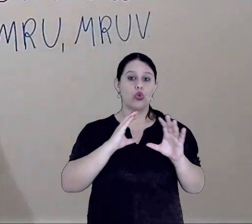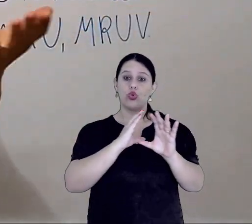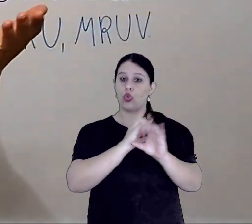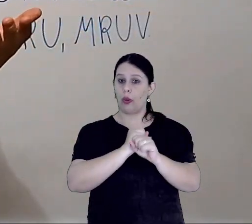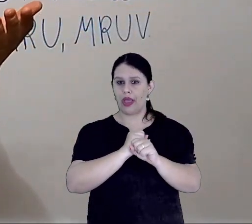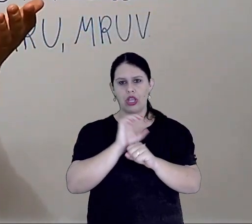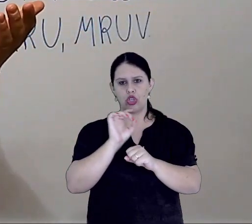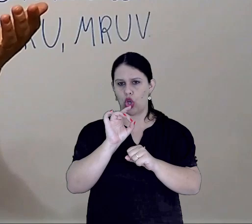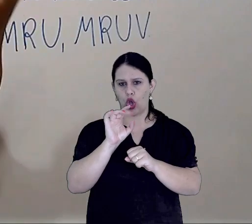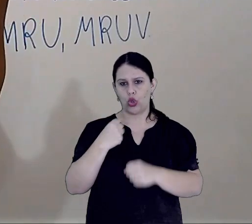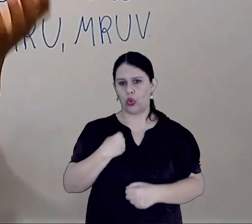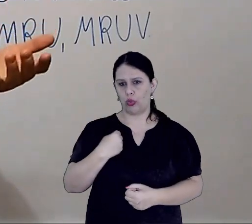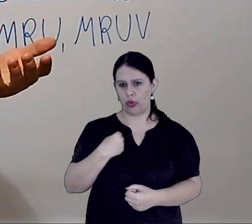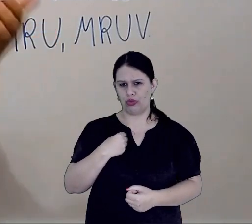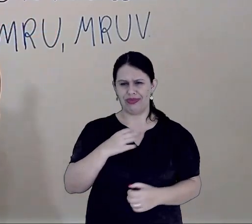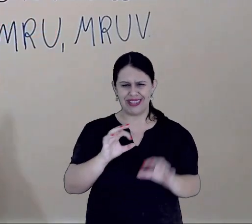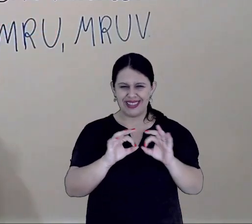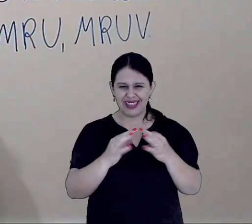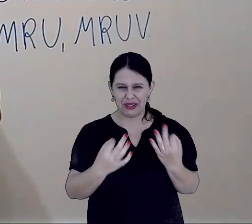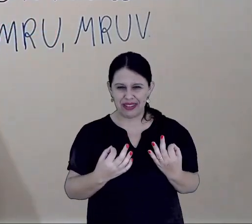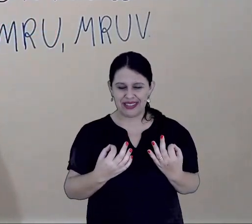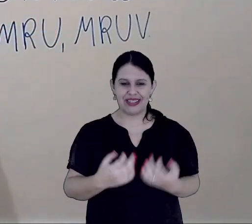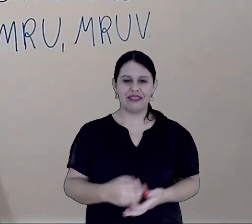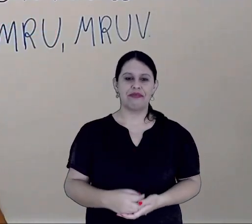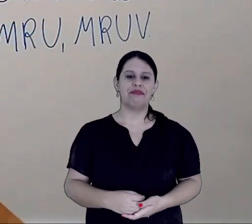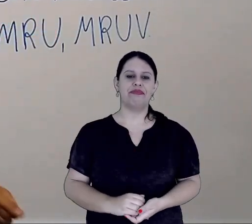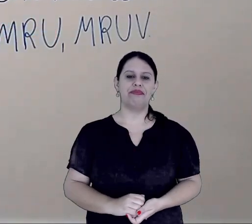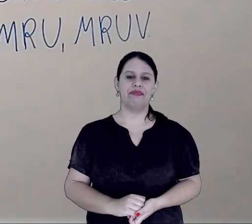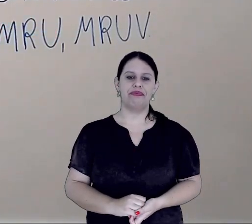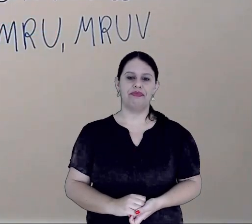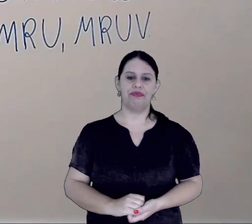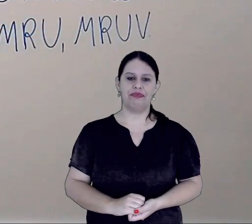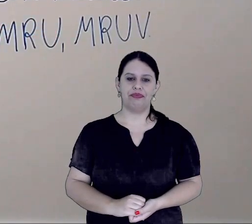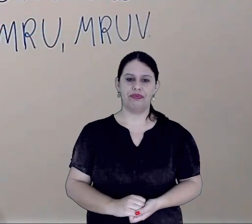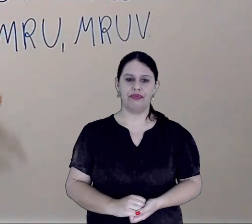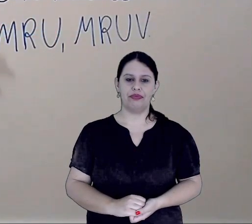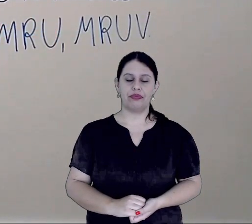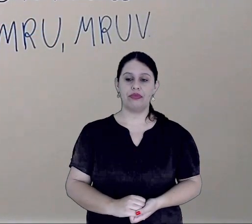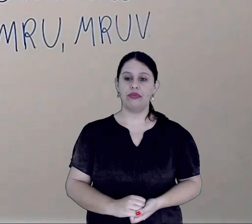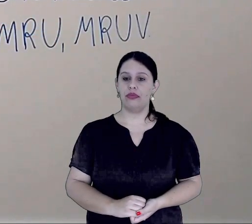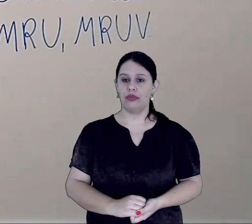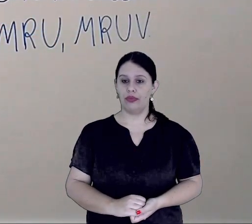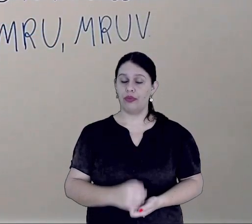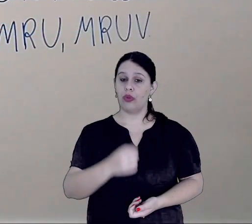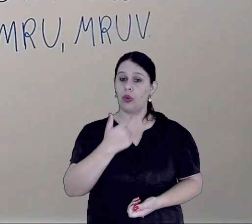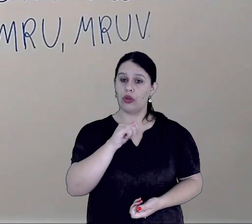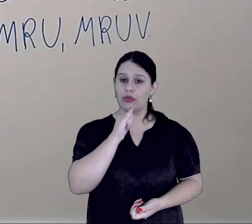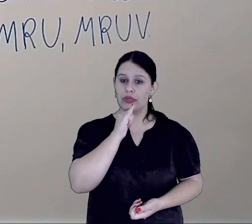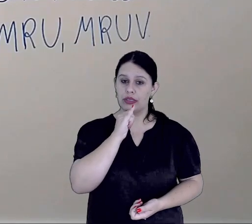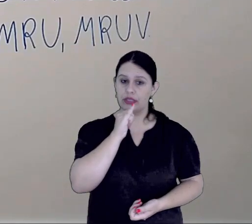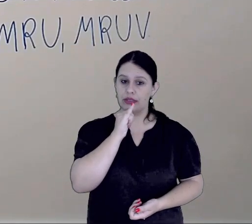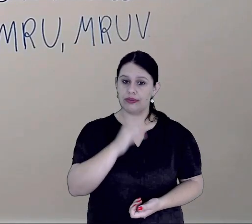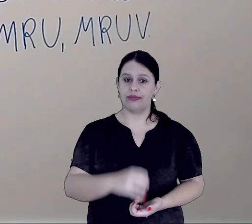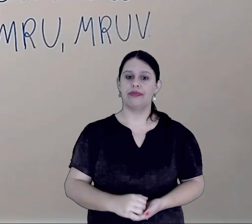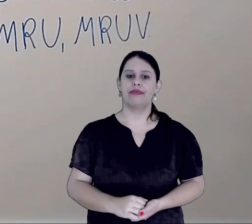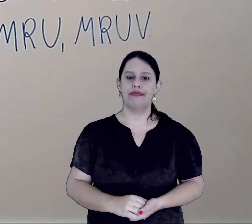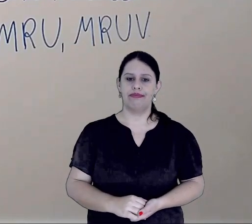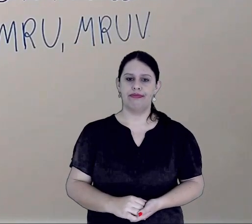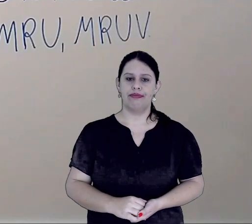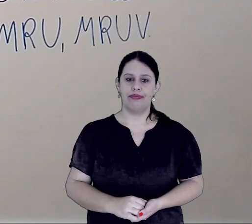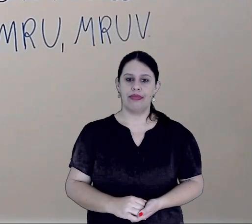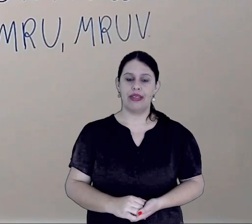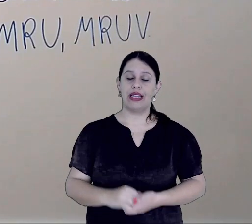Ou seja, eu só somei os dois números Simplesinho, né? Muito bem Exemplo disso